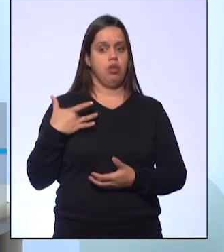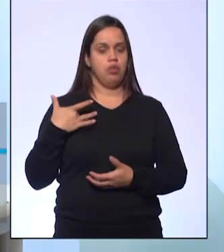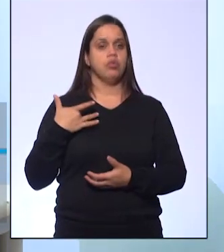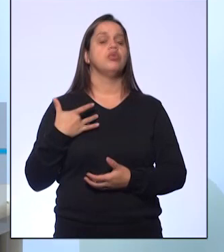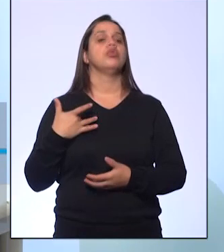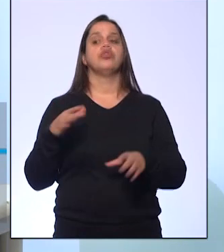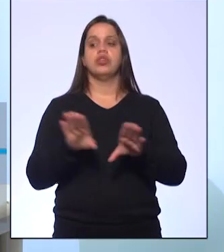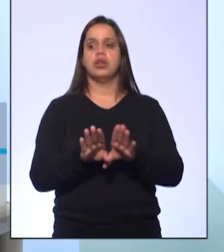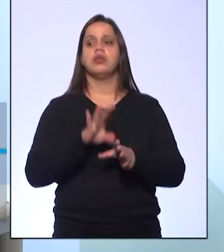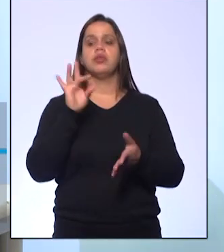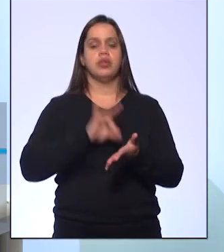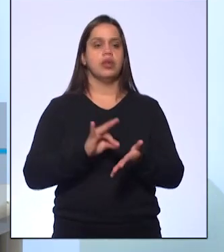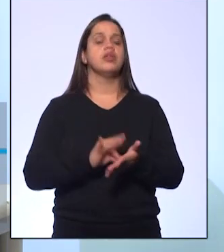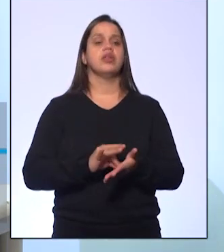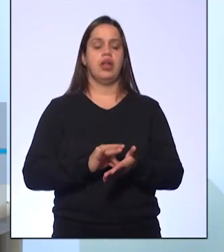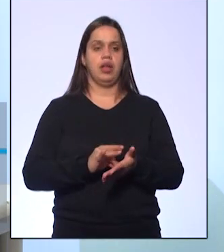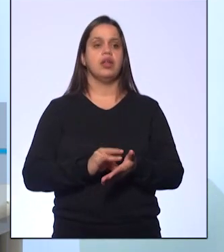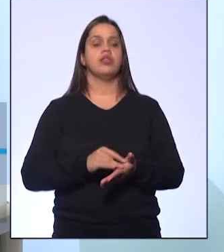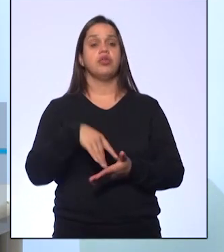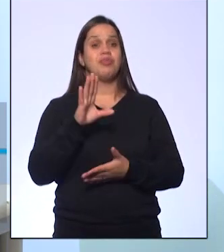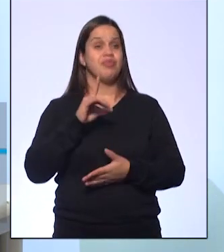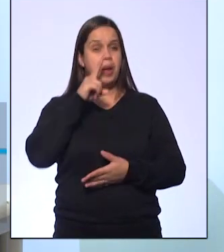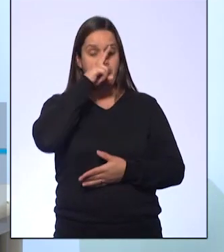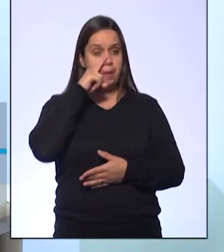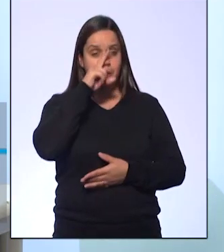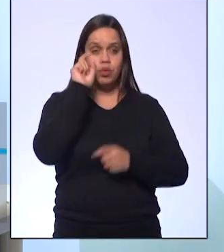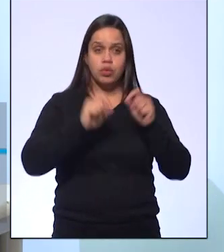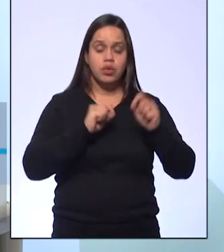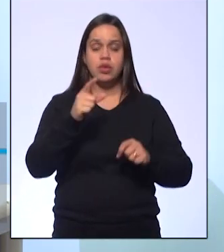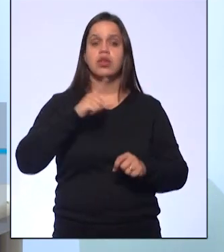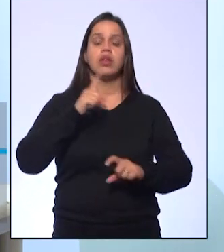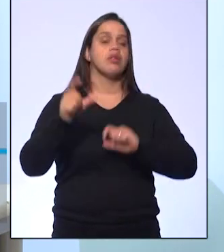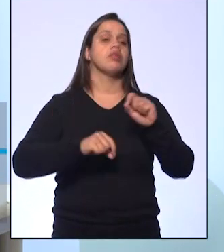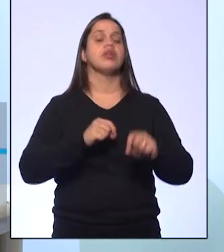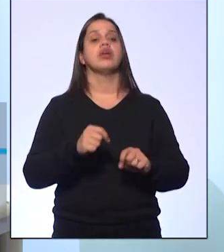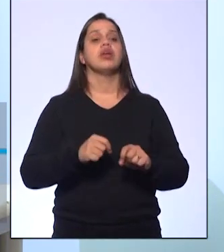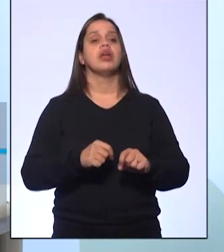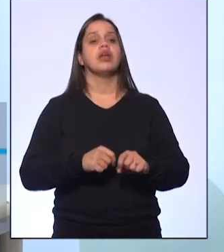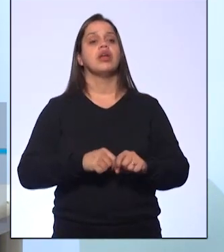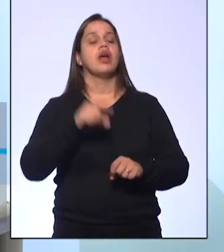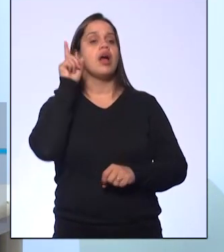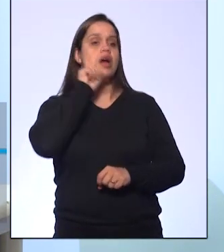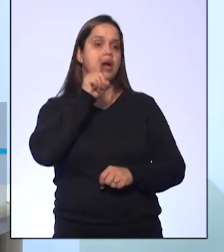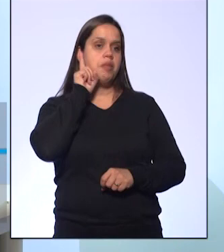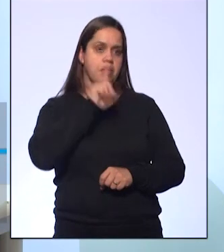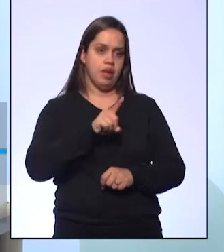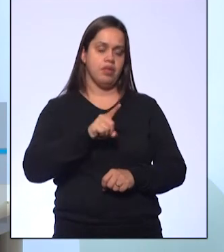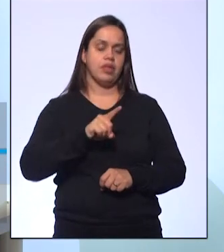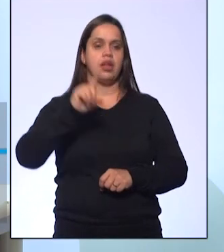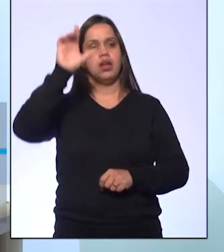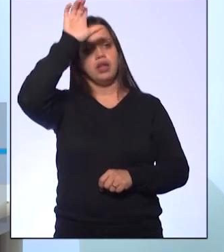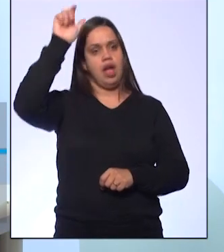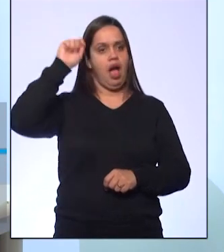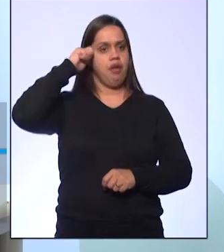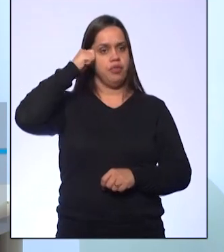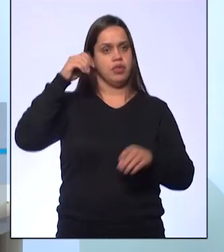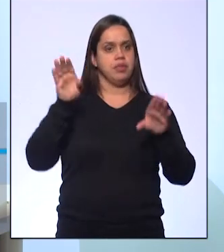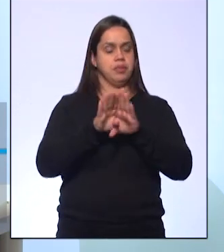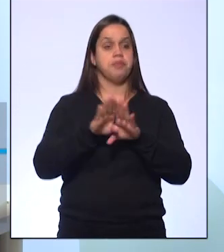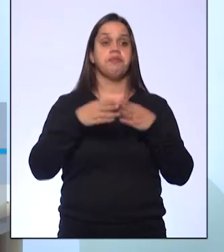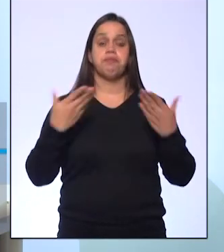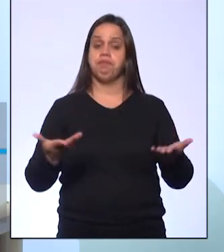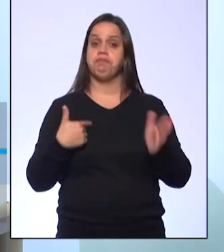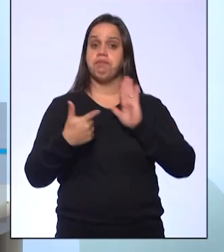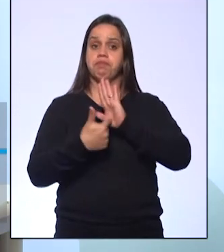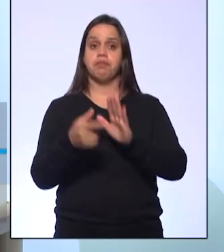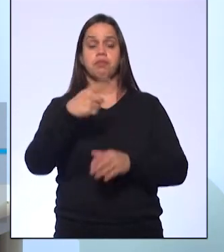e realmente em uma situação mais crítica, a gente pode destacar a América e a África. Então, a gente trouxe para